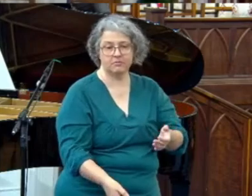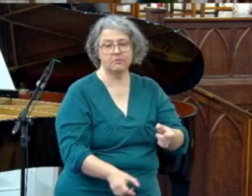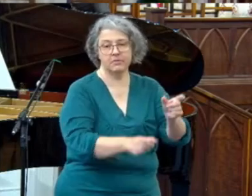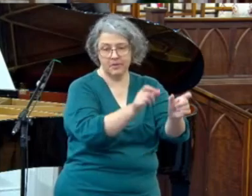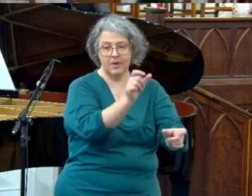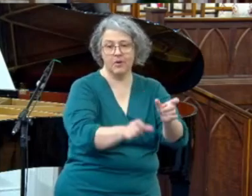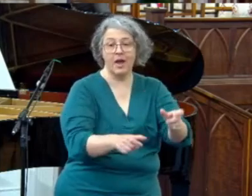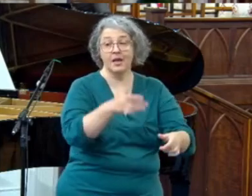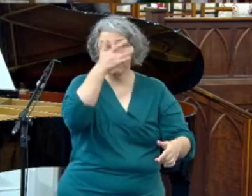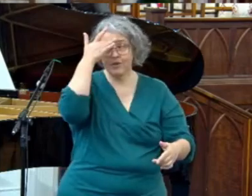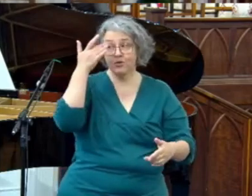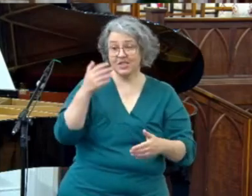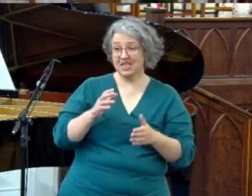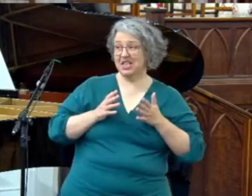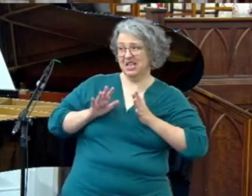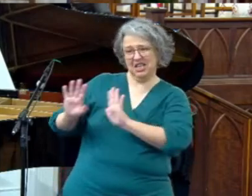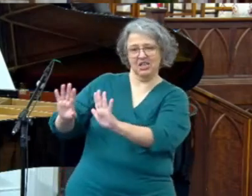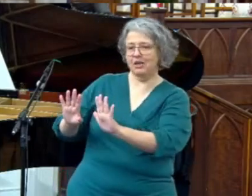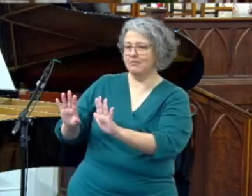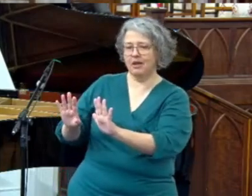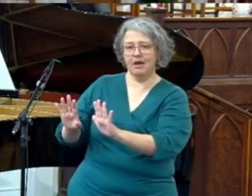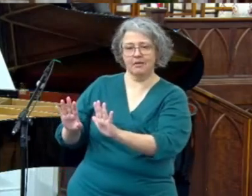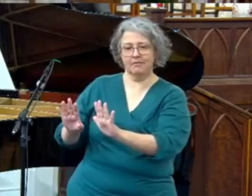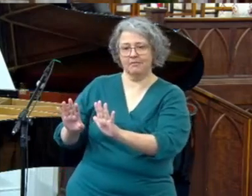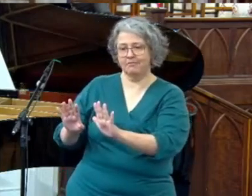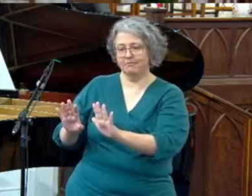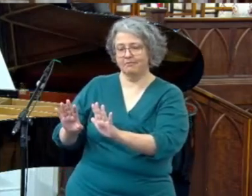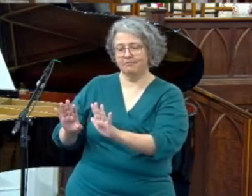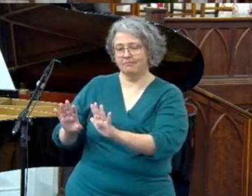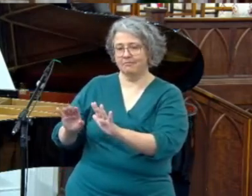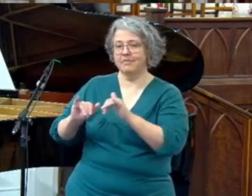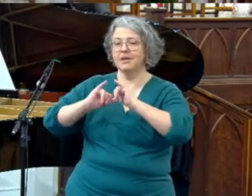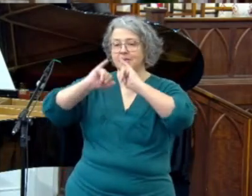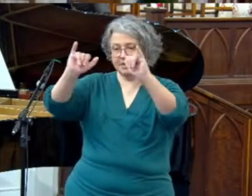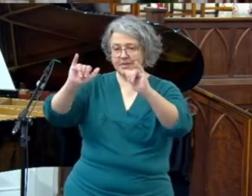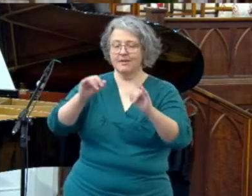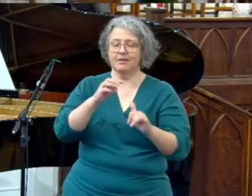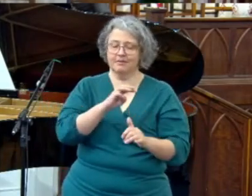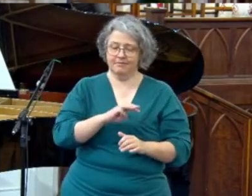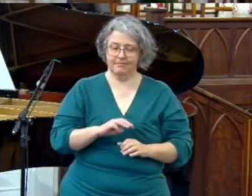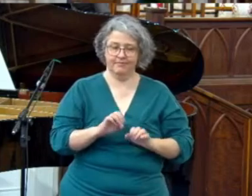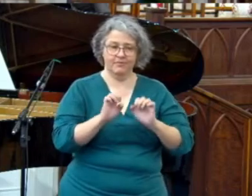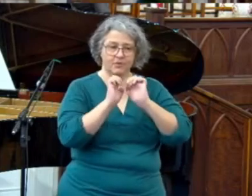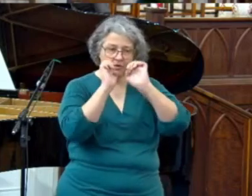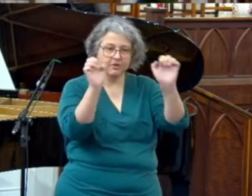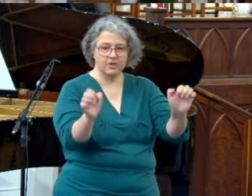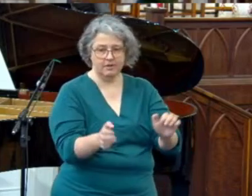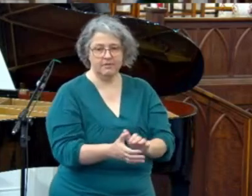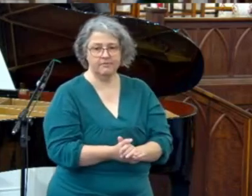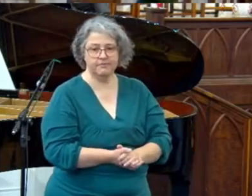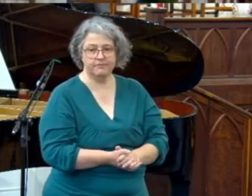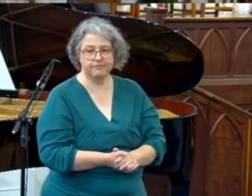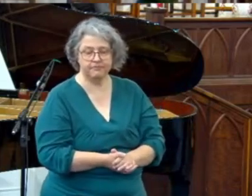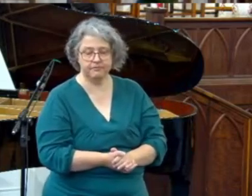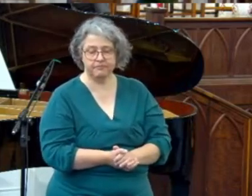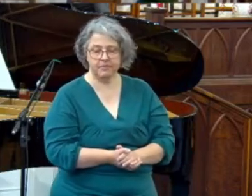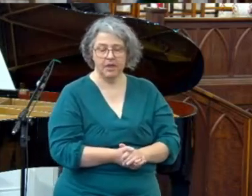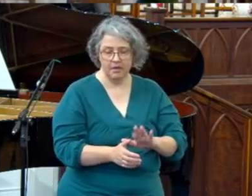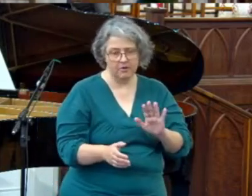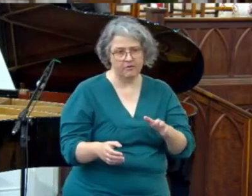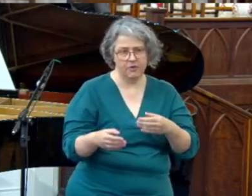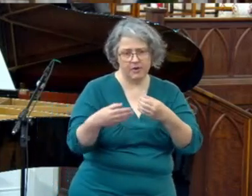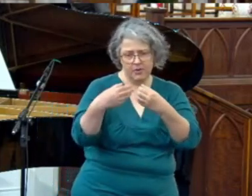alguns, aqueles que rejeitaram a mensagem do Evangelho. Este foi o ensino do